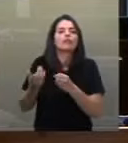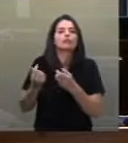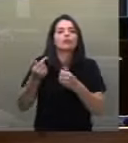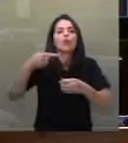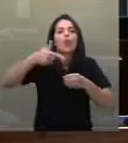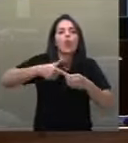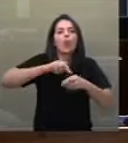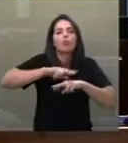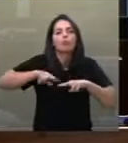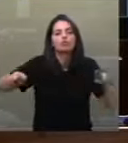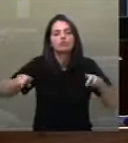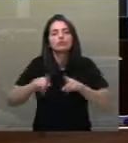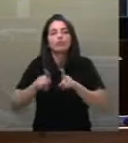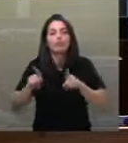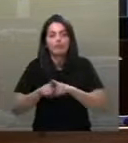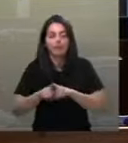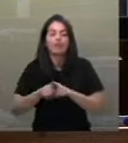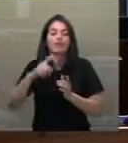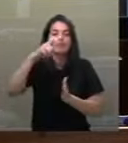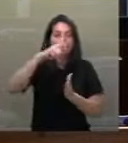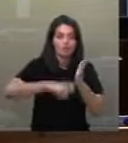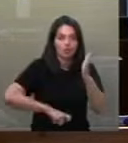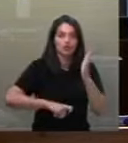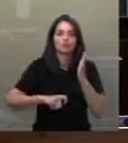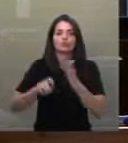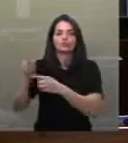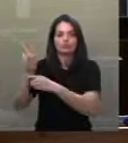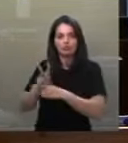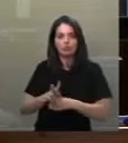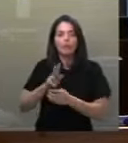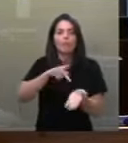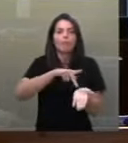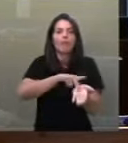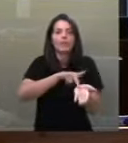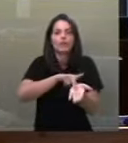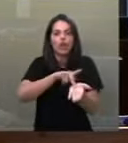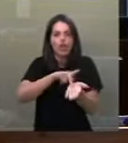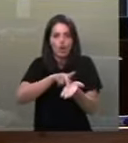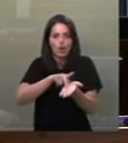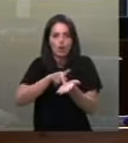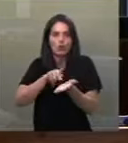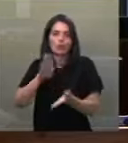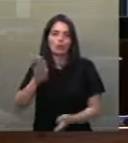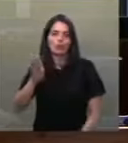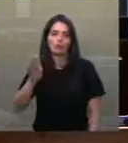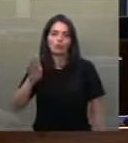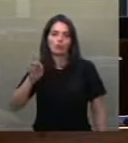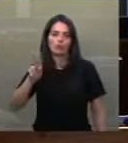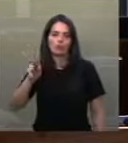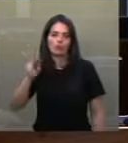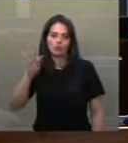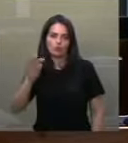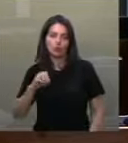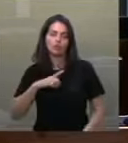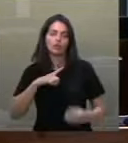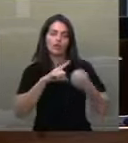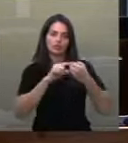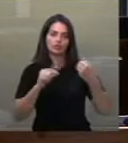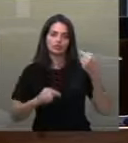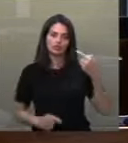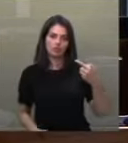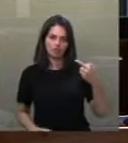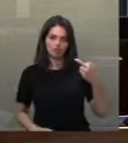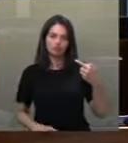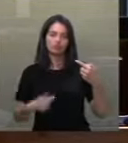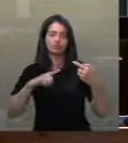imposto de exportação sobre petróleo bruto. O PL originalmente é composto de 7 artigos que alteram as diretrizes de política de preço